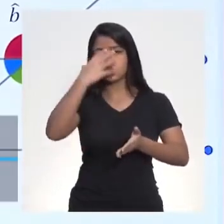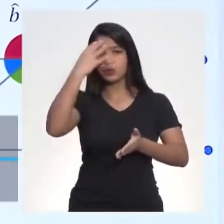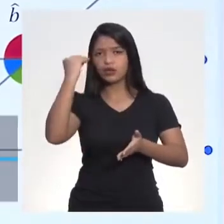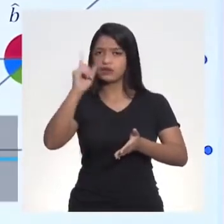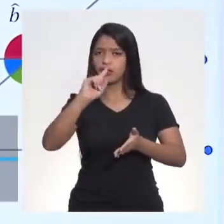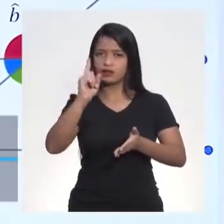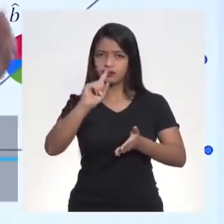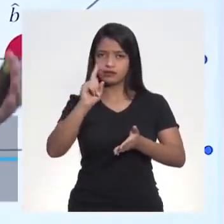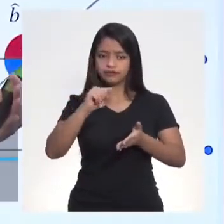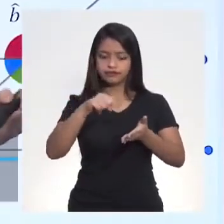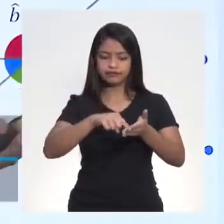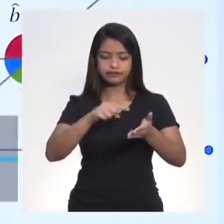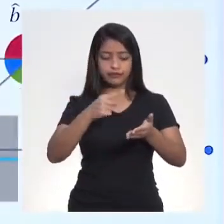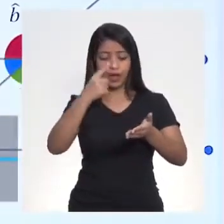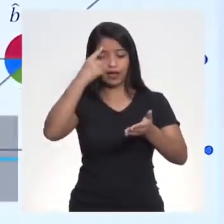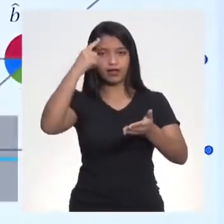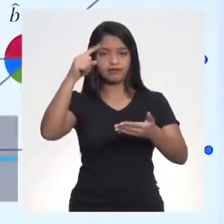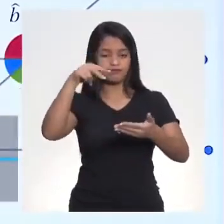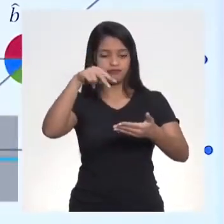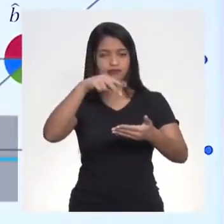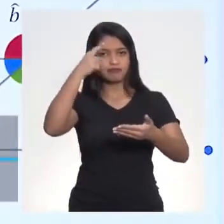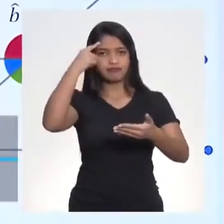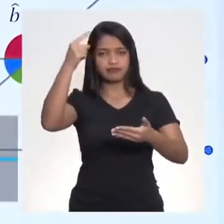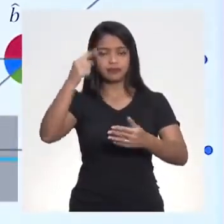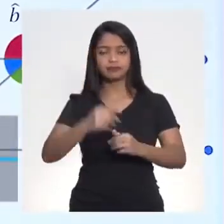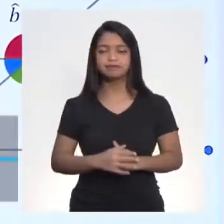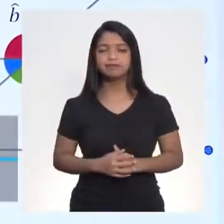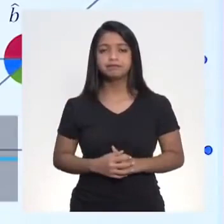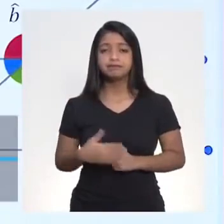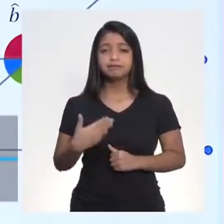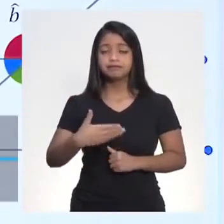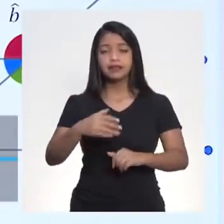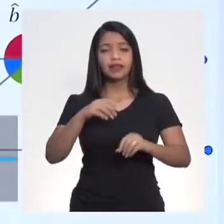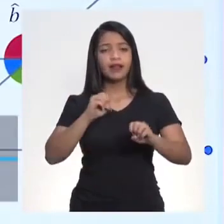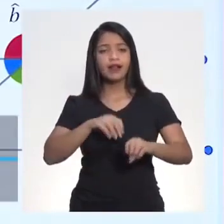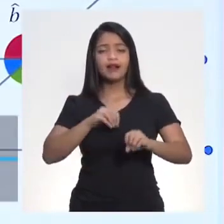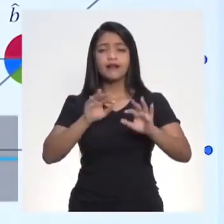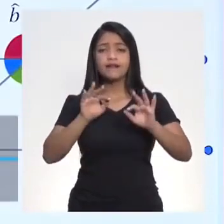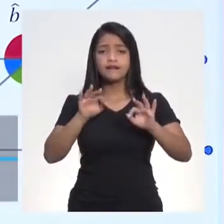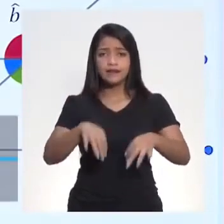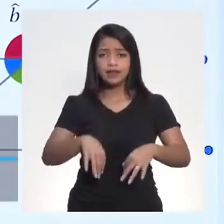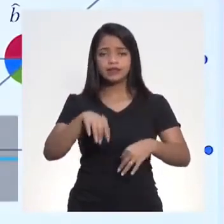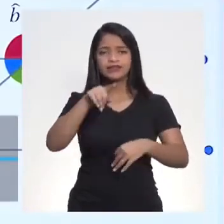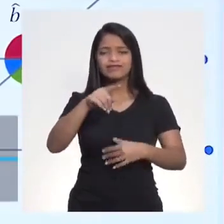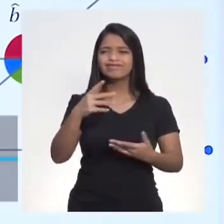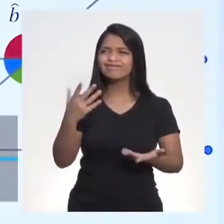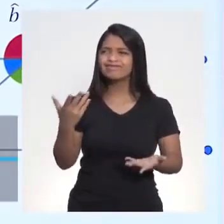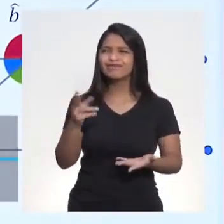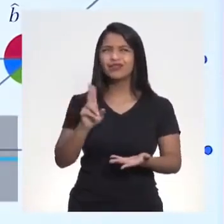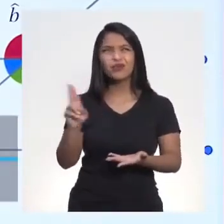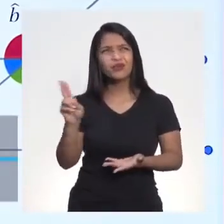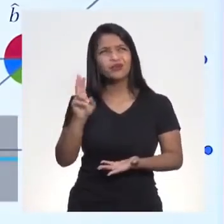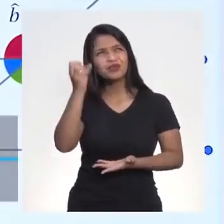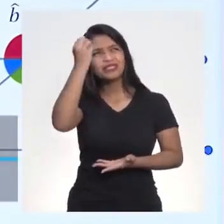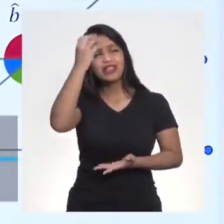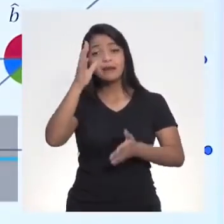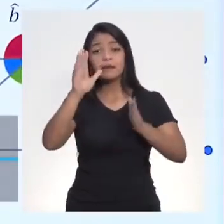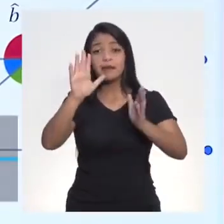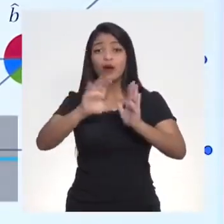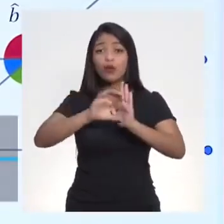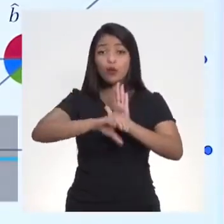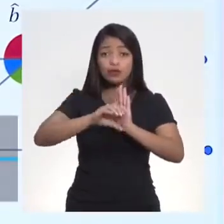esquecer. Se ao final dessas aulas você não lembrar a definição, mas entender o conceito, já é um bom caminho,